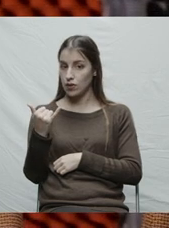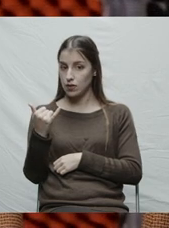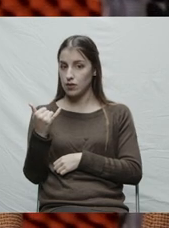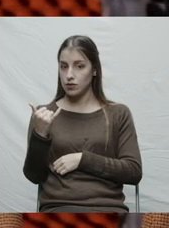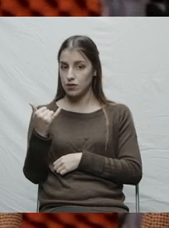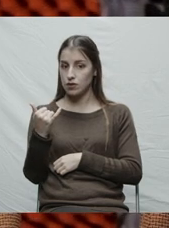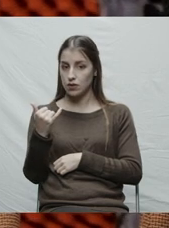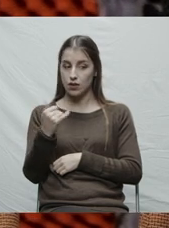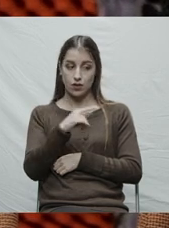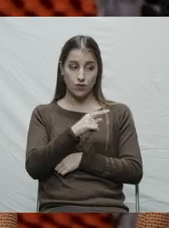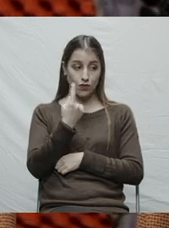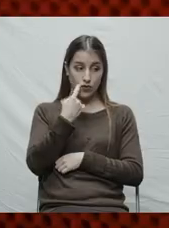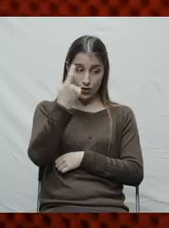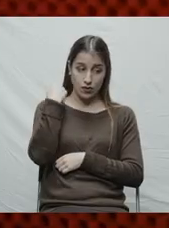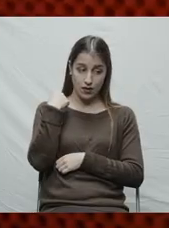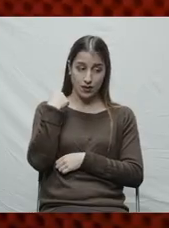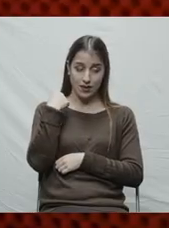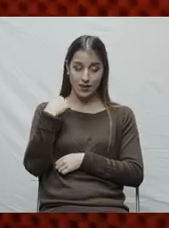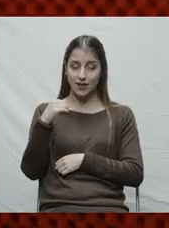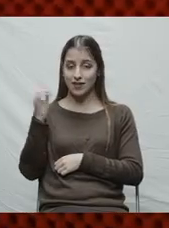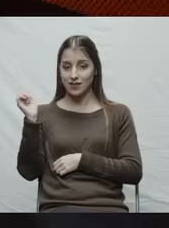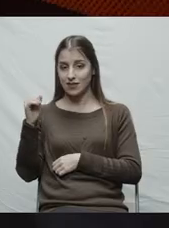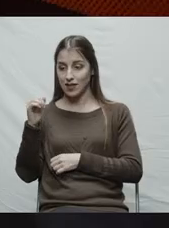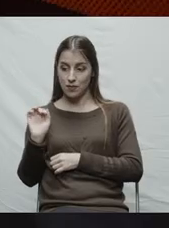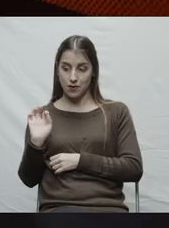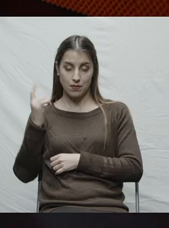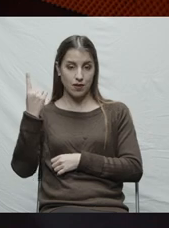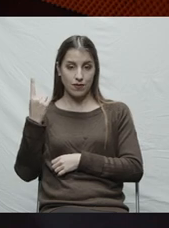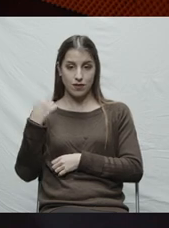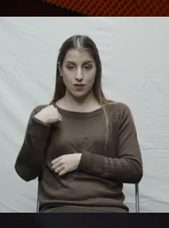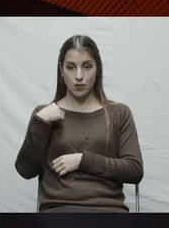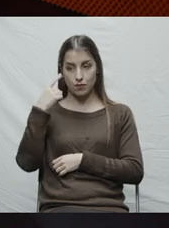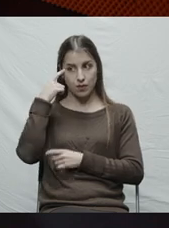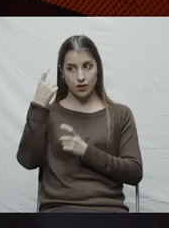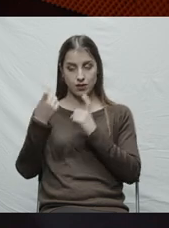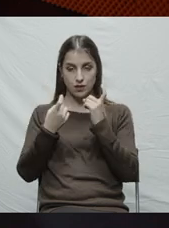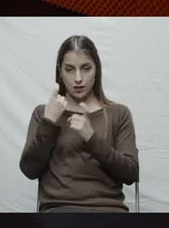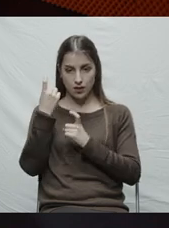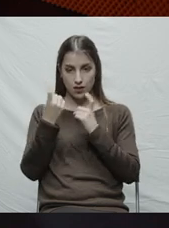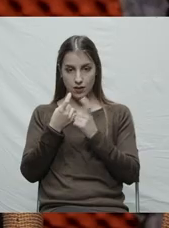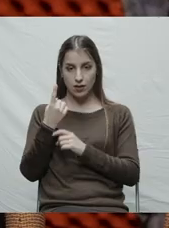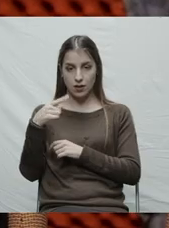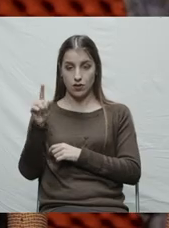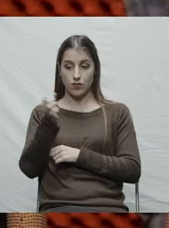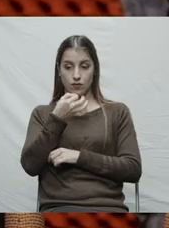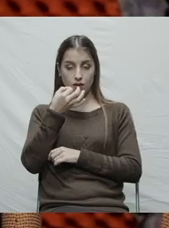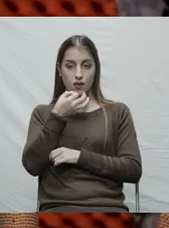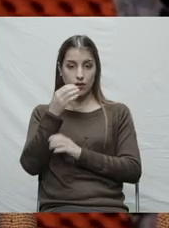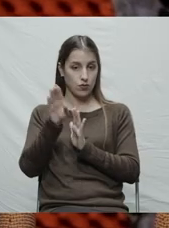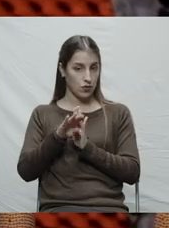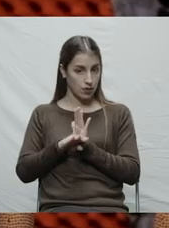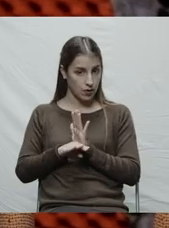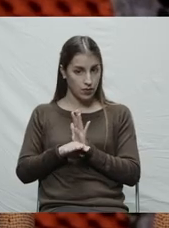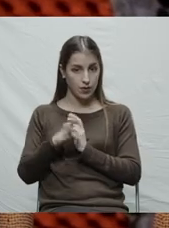Ou Foi seja, ontem. exato, a Foi. primeira vez que me passou pela cabeça ir falar com um programador